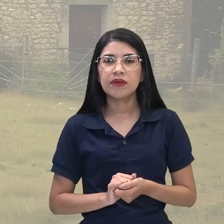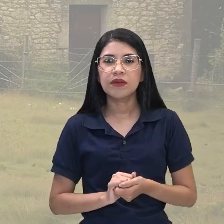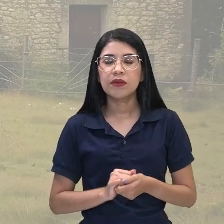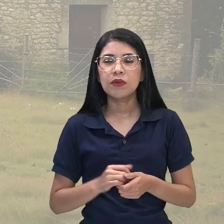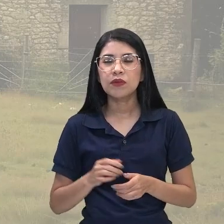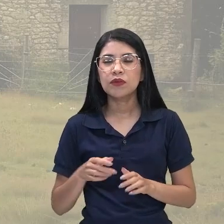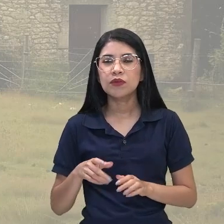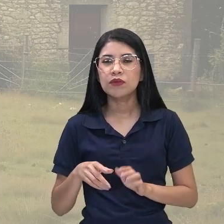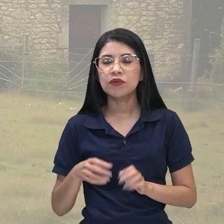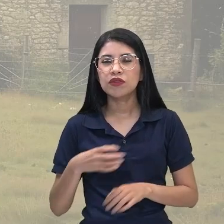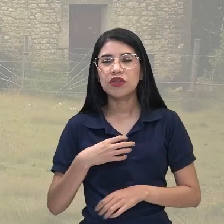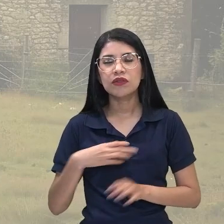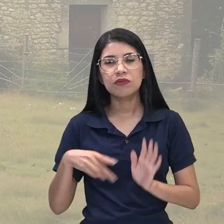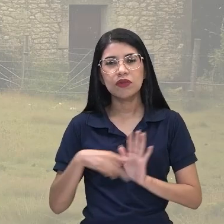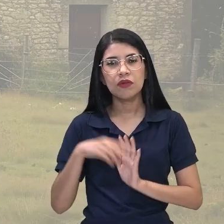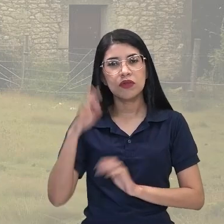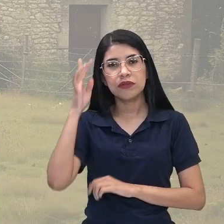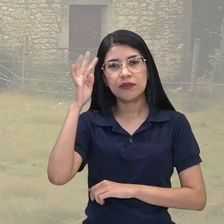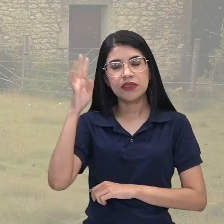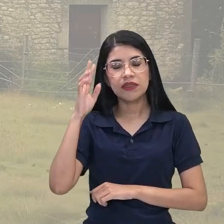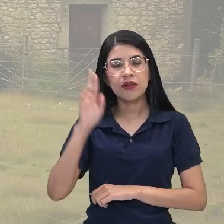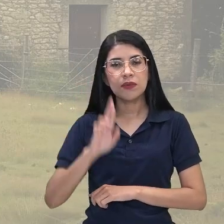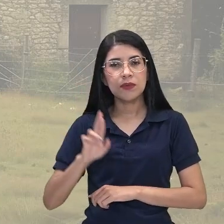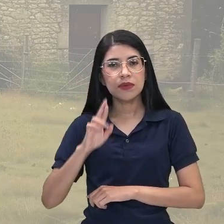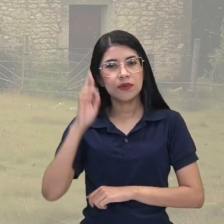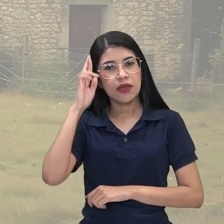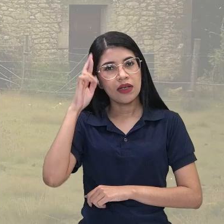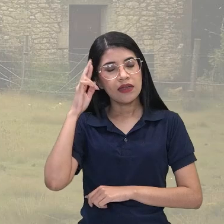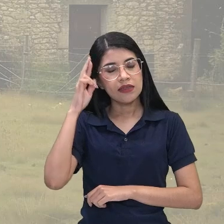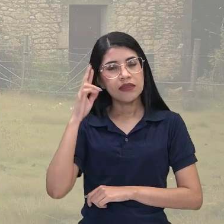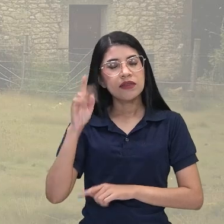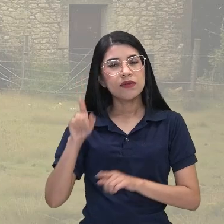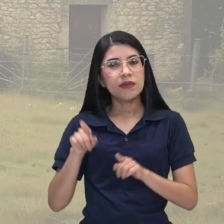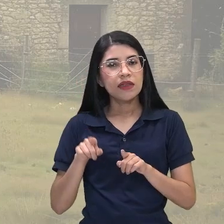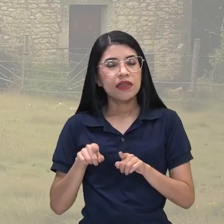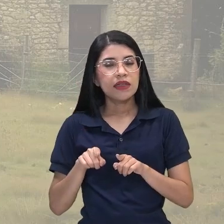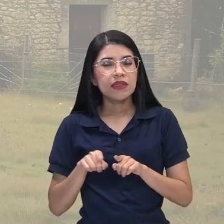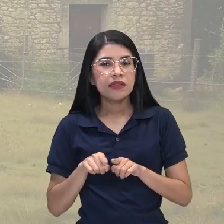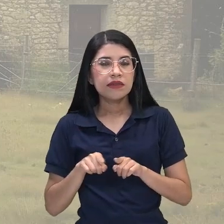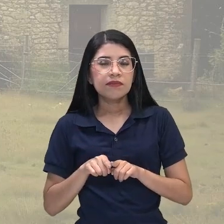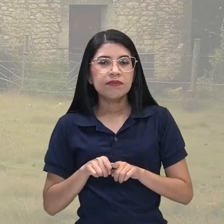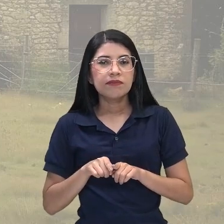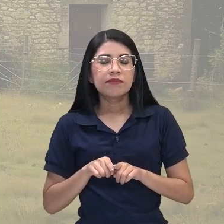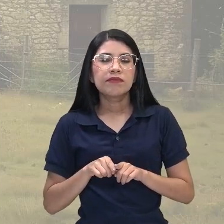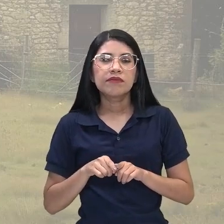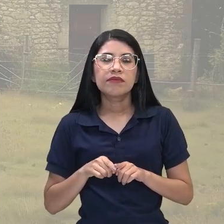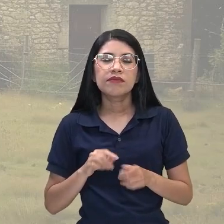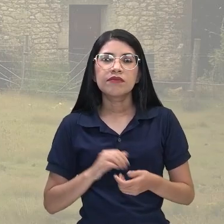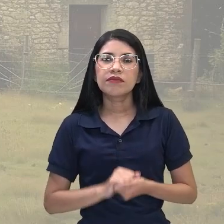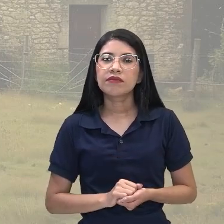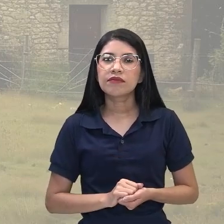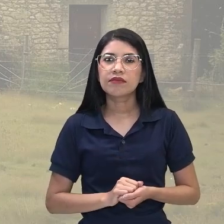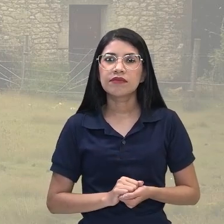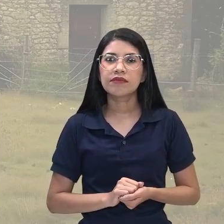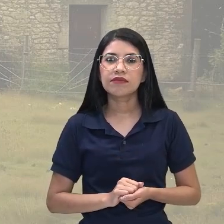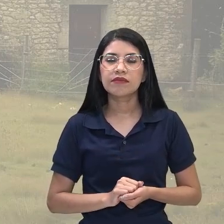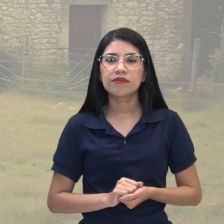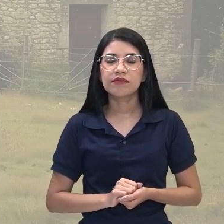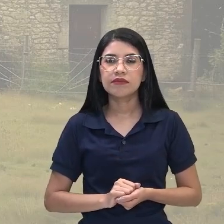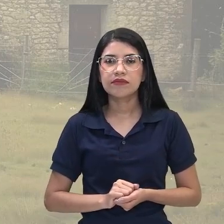pensar pela razão, deixando o que tem lá